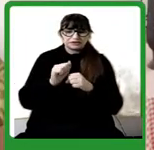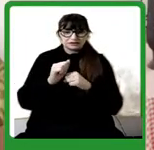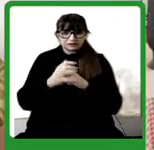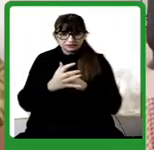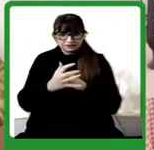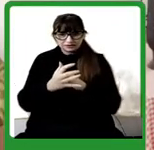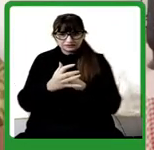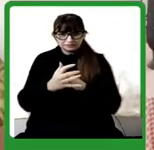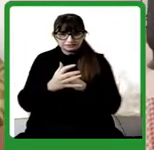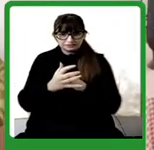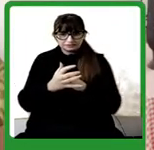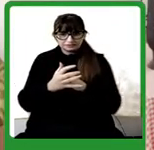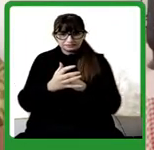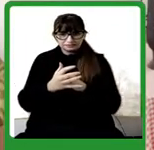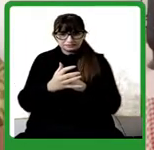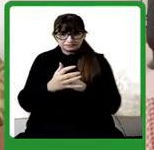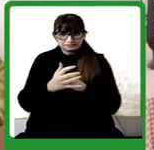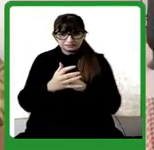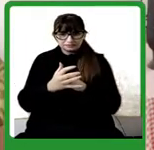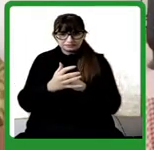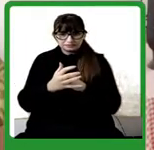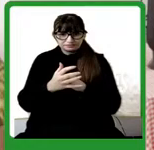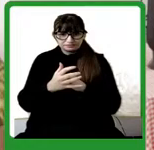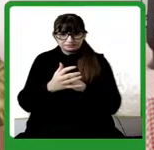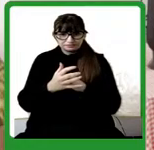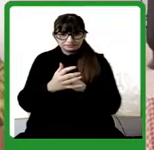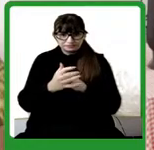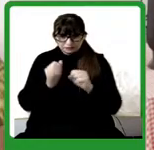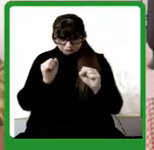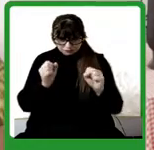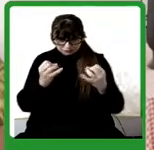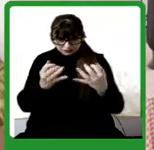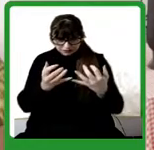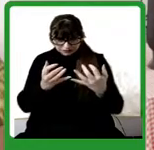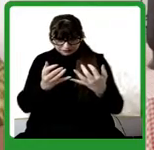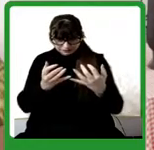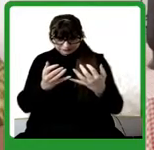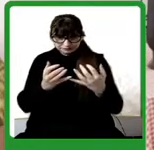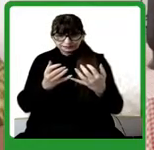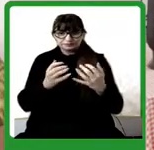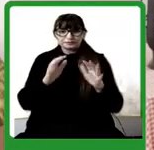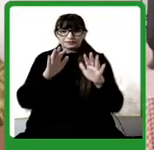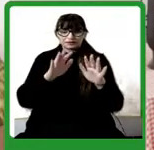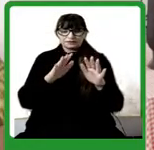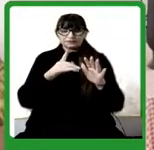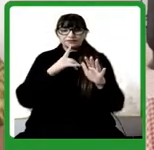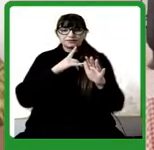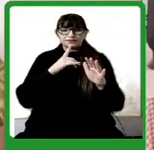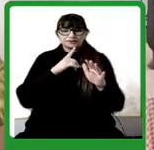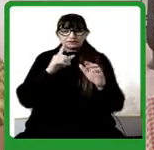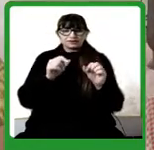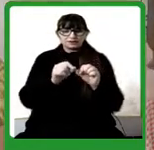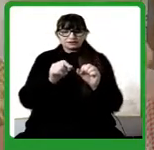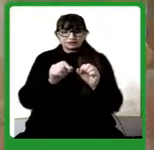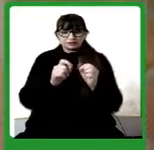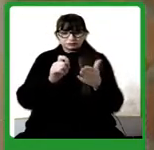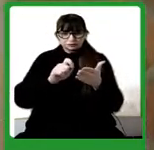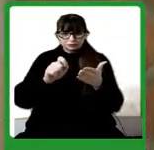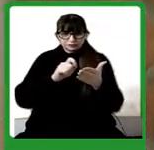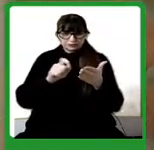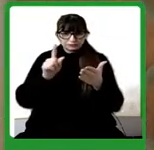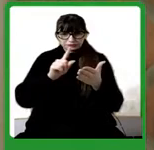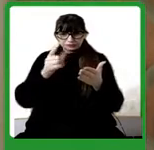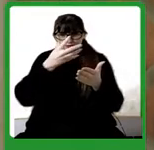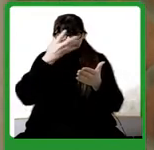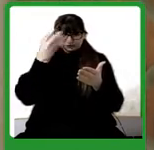Tipo assim, ó, pode falar? Fala. Não, pode falar. Eu fiz uma anotação pra mim não esquecer de tudo. De